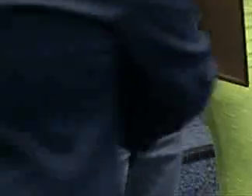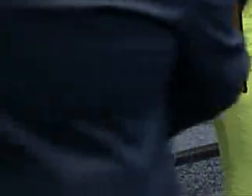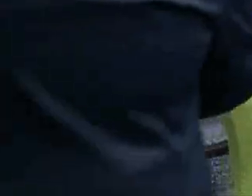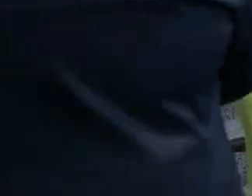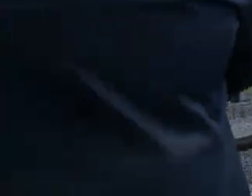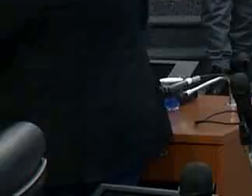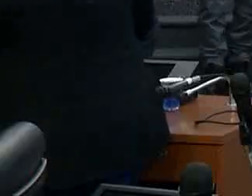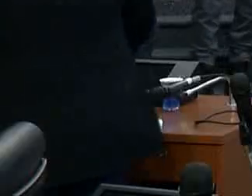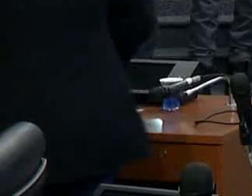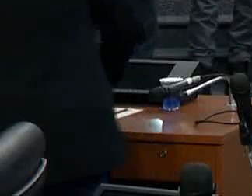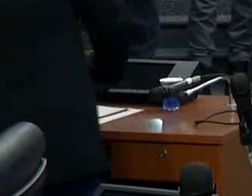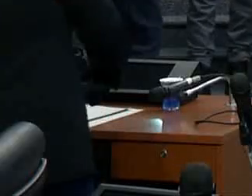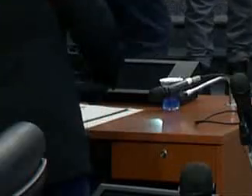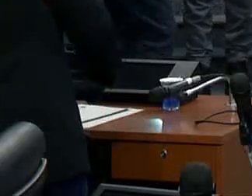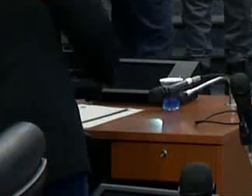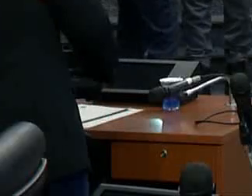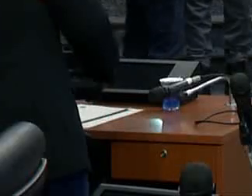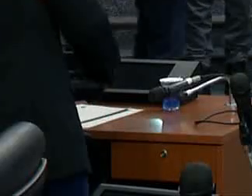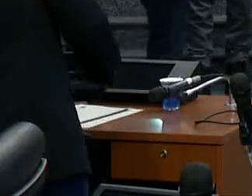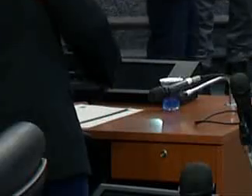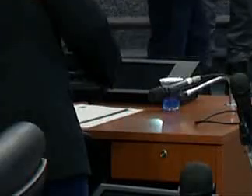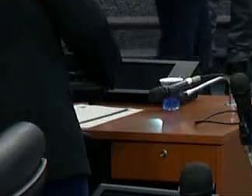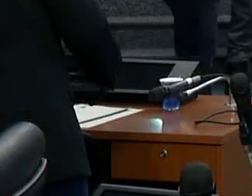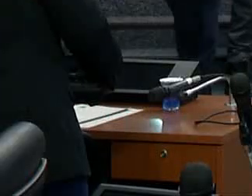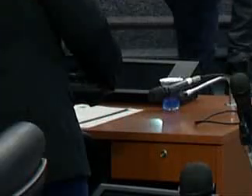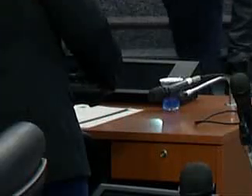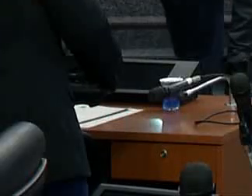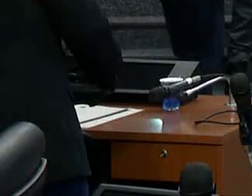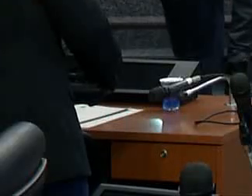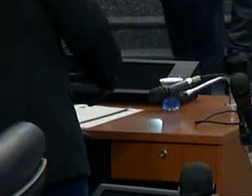Parabéns aos integrantes da Polícia Militar do Estado de São Paulo.